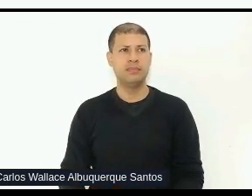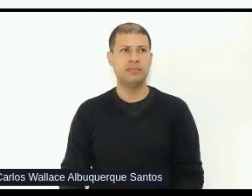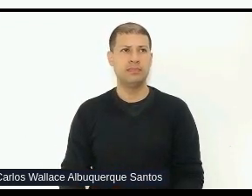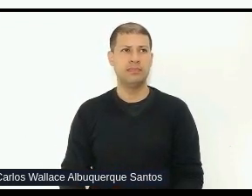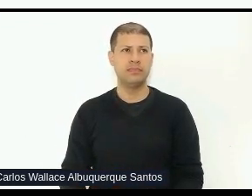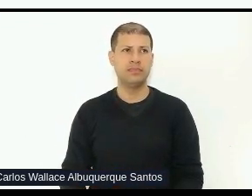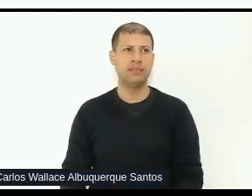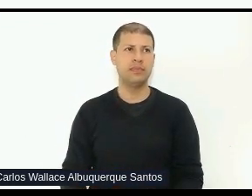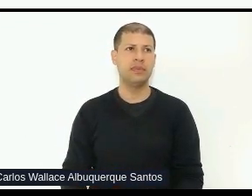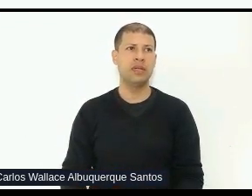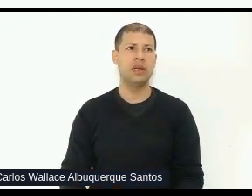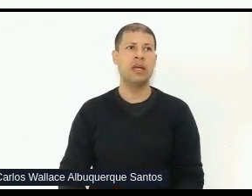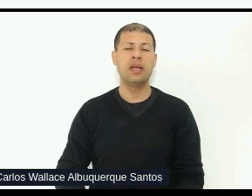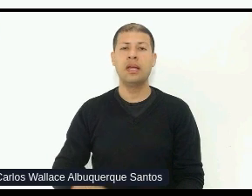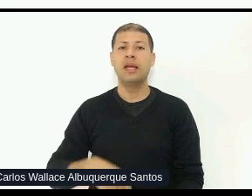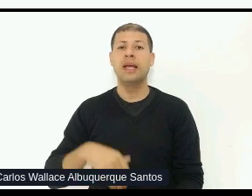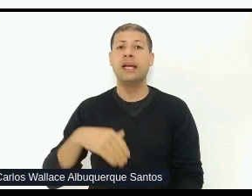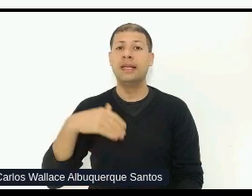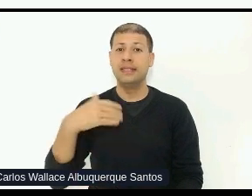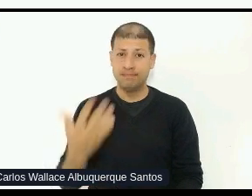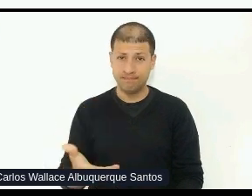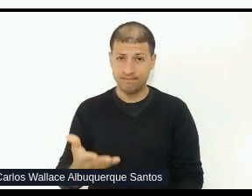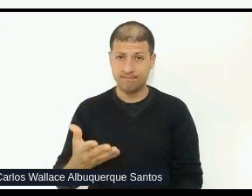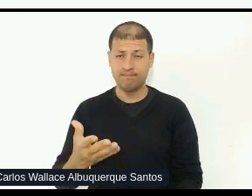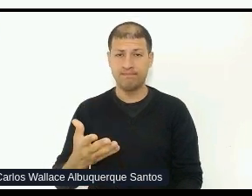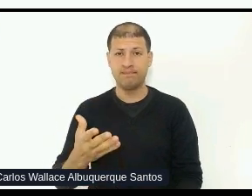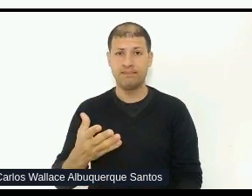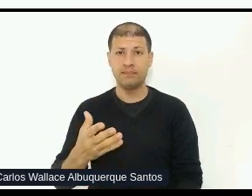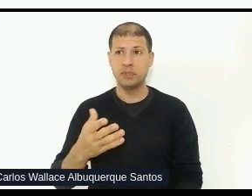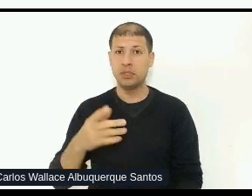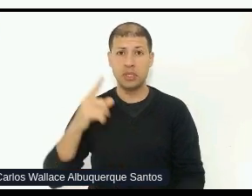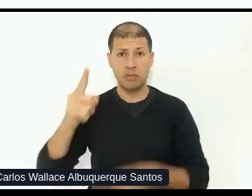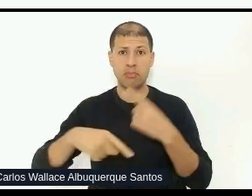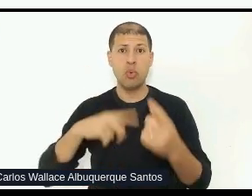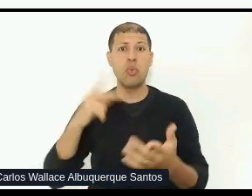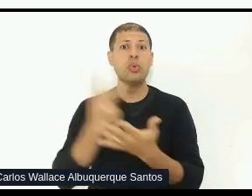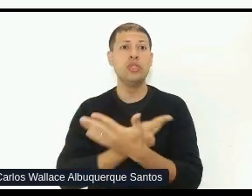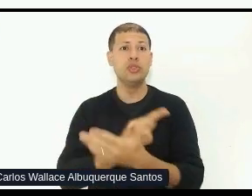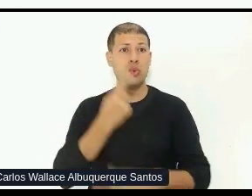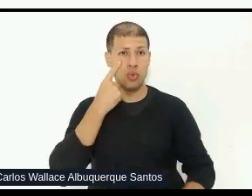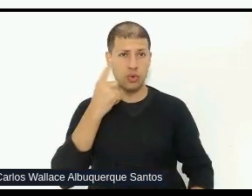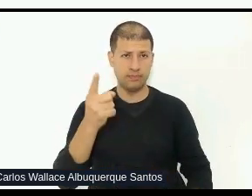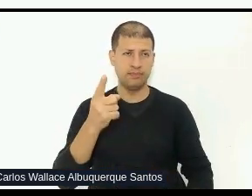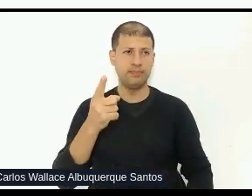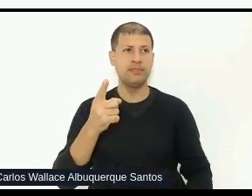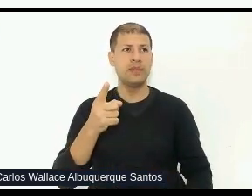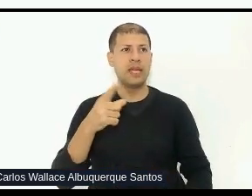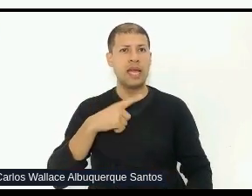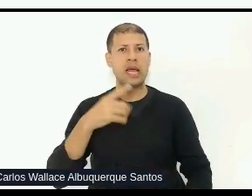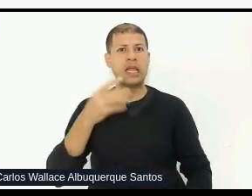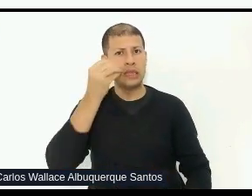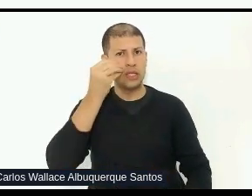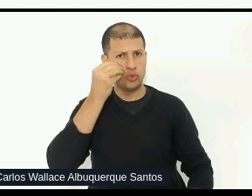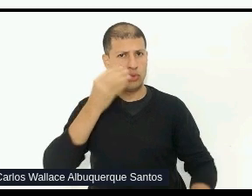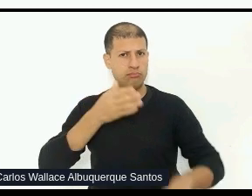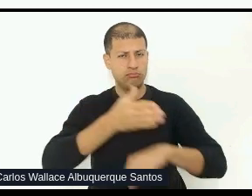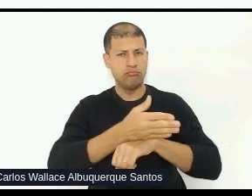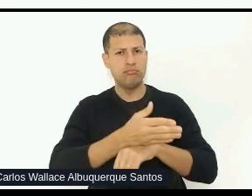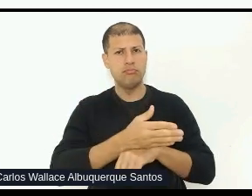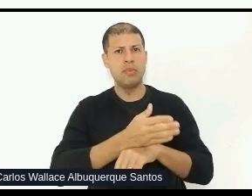E aí, o mais interessante é o que aconteceu depois, né? Ela tentou acessar a gravação,